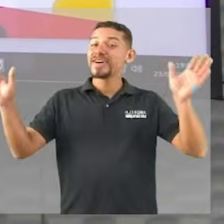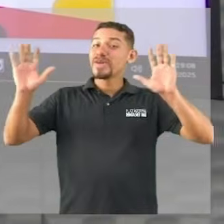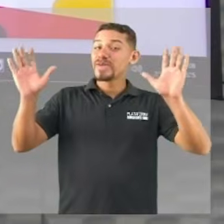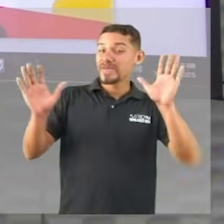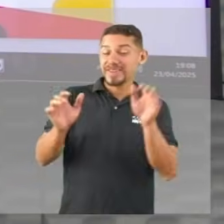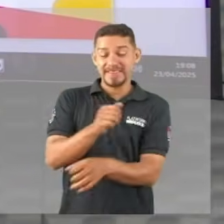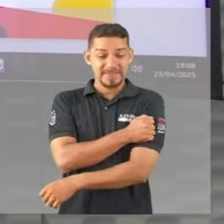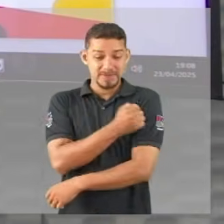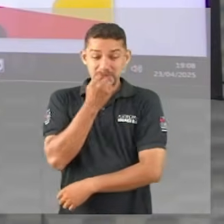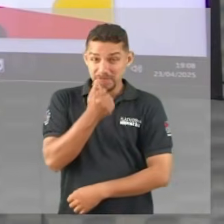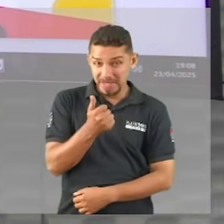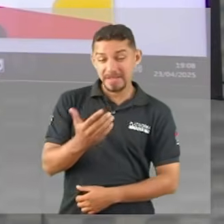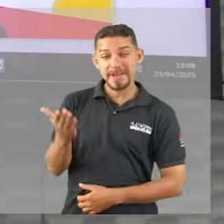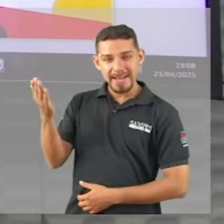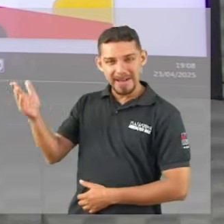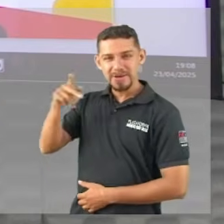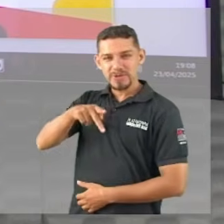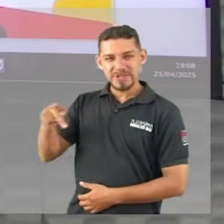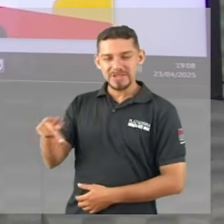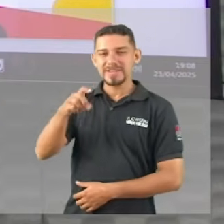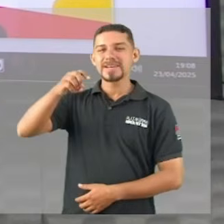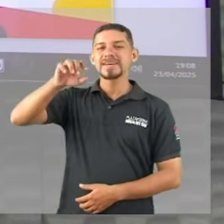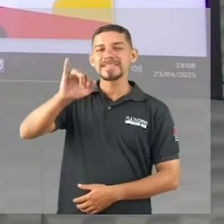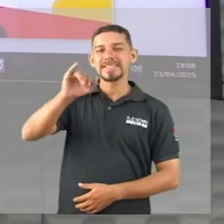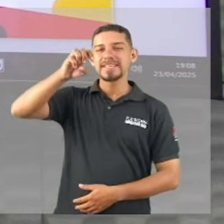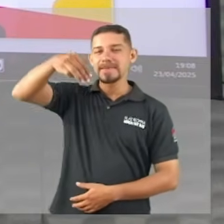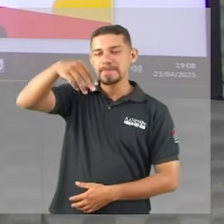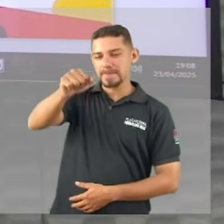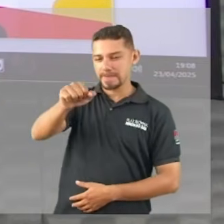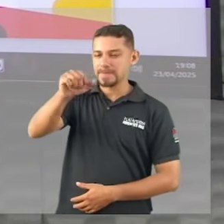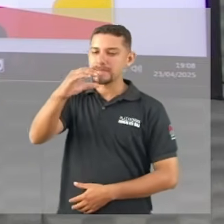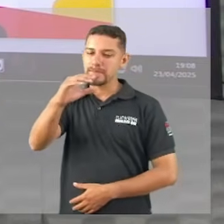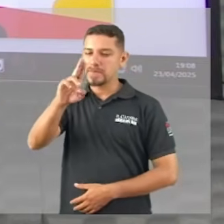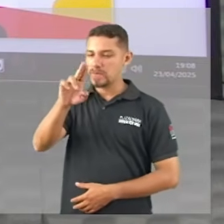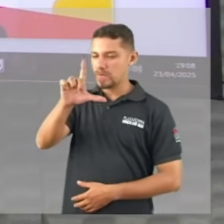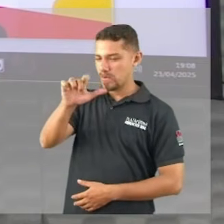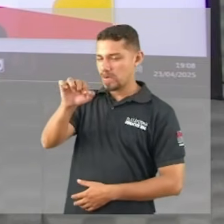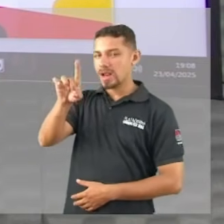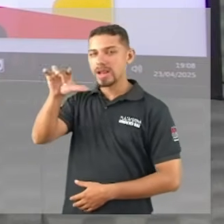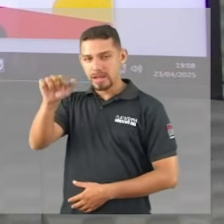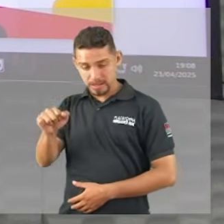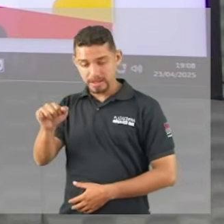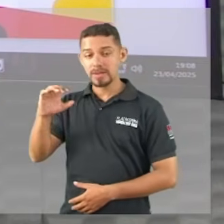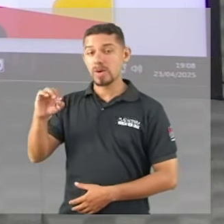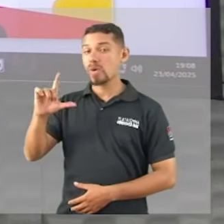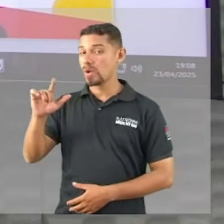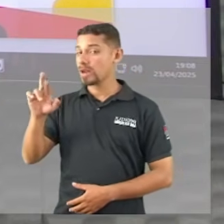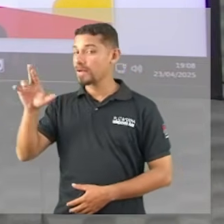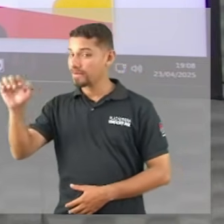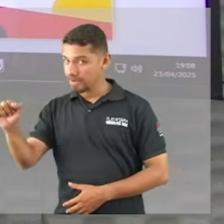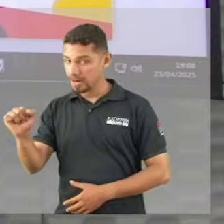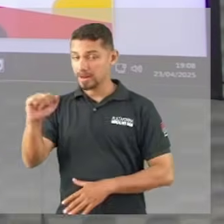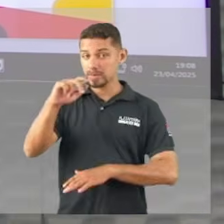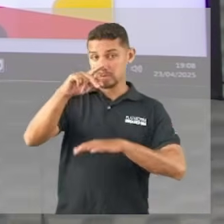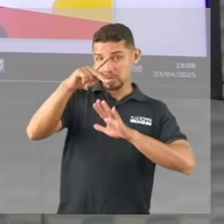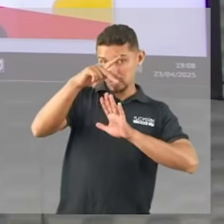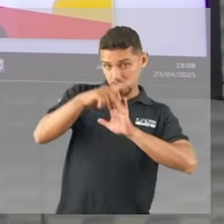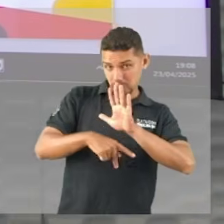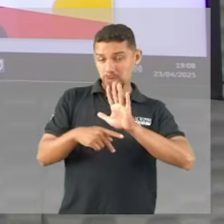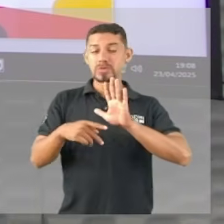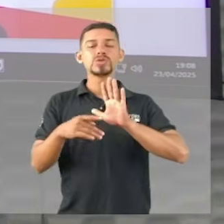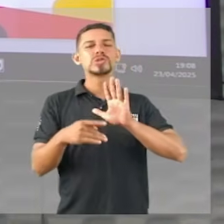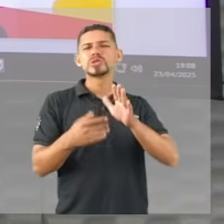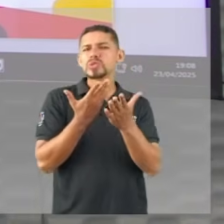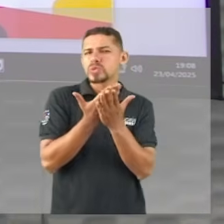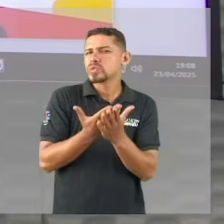Olá, estudantes, eu sou Imaculada Oliveira, professora de língua portuguesa. A gente vai continuar as aulas, né, neste projeto Estudaê, do Governo do